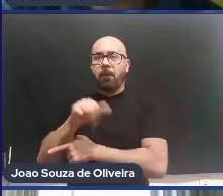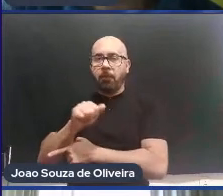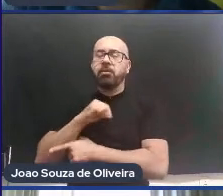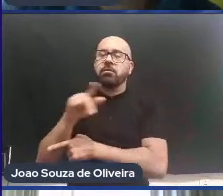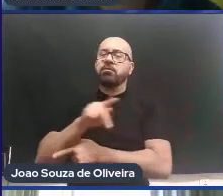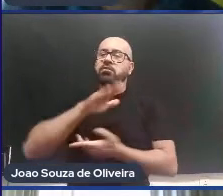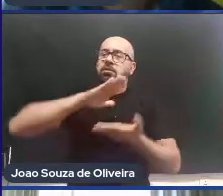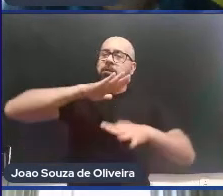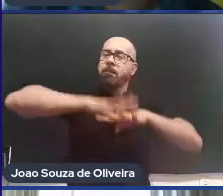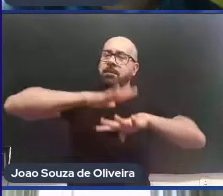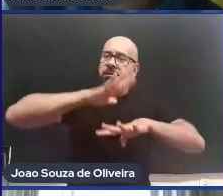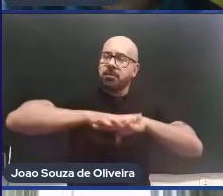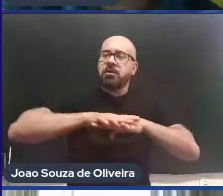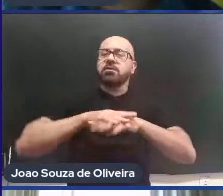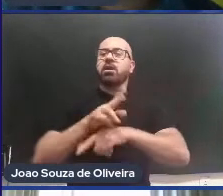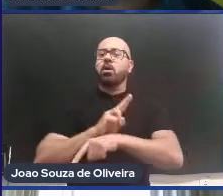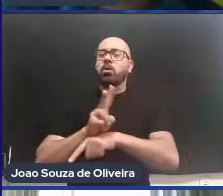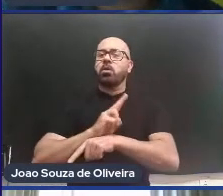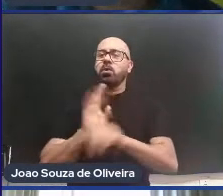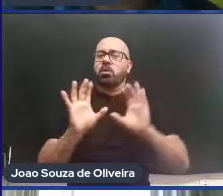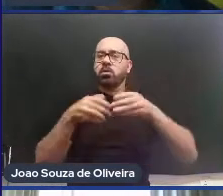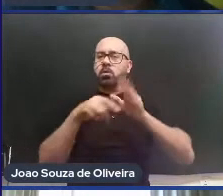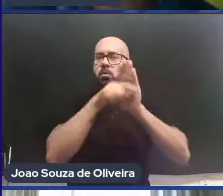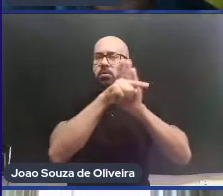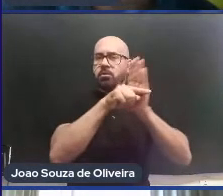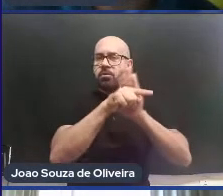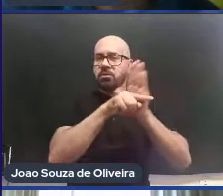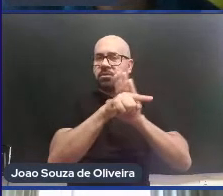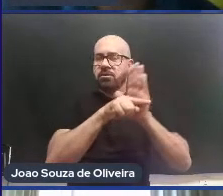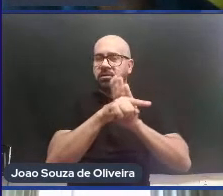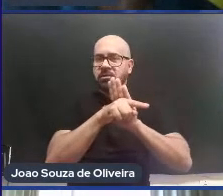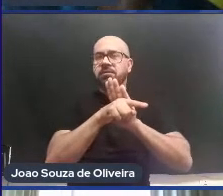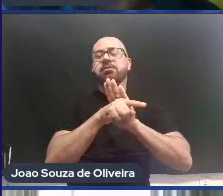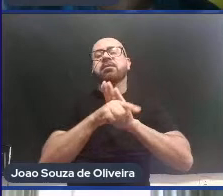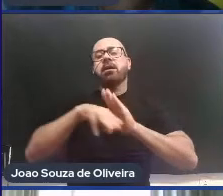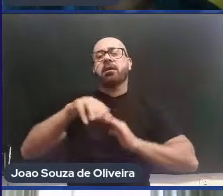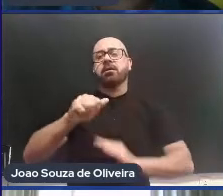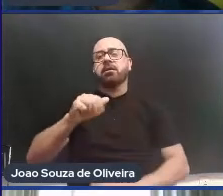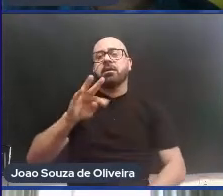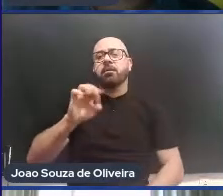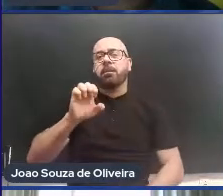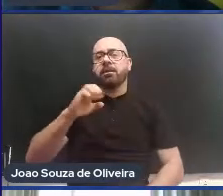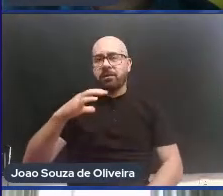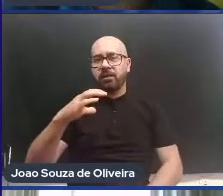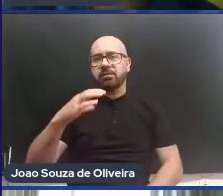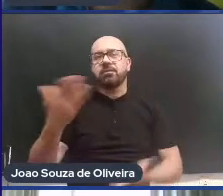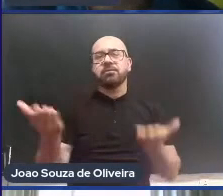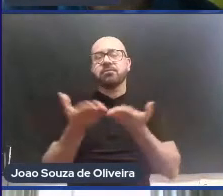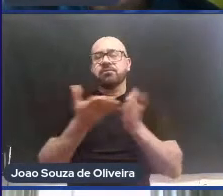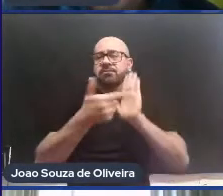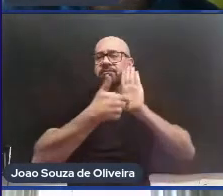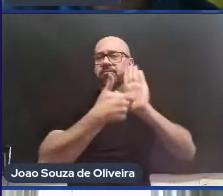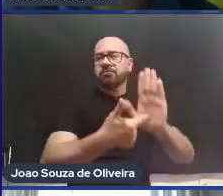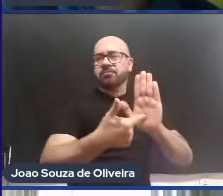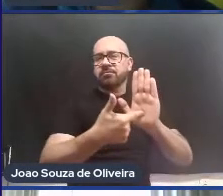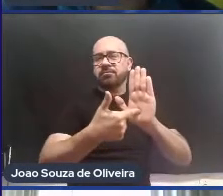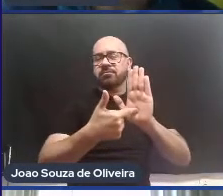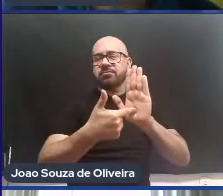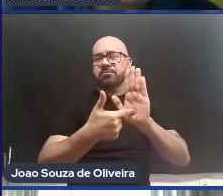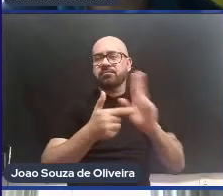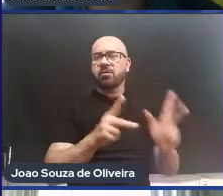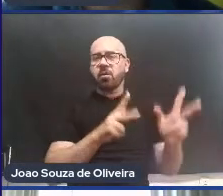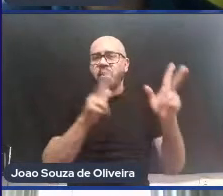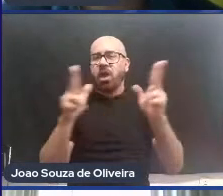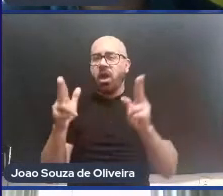de matemática Sou coordenadora do grupo de pesquisa matec e a gente vai apresentar um recorte